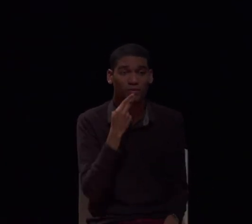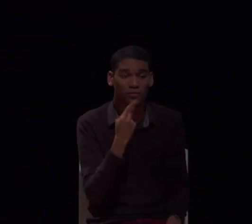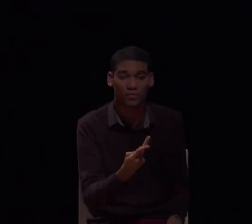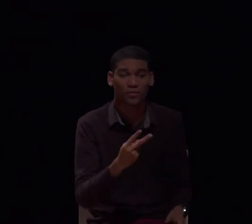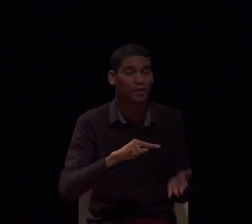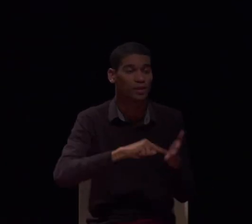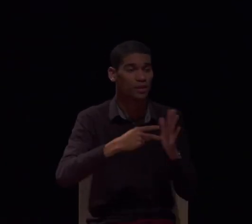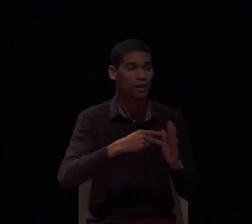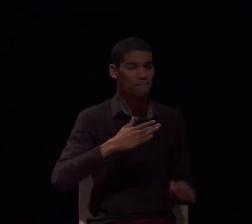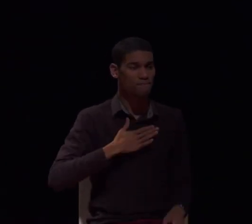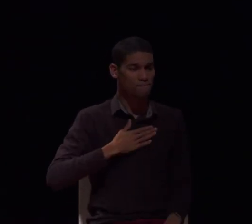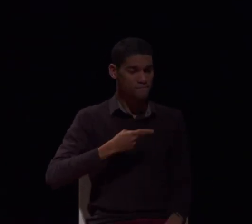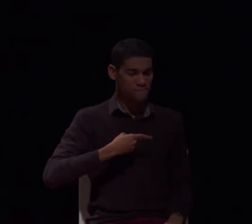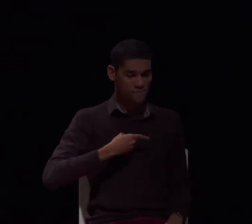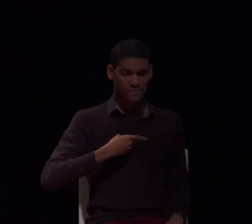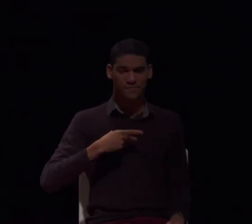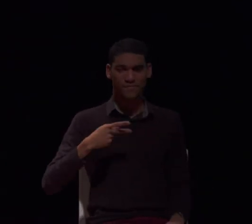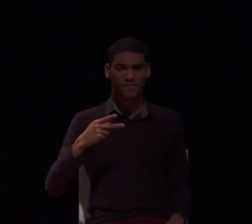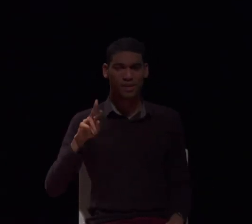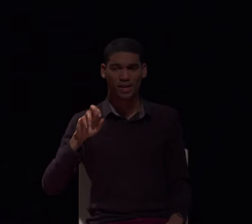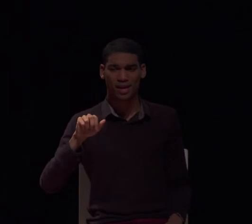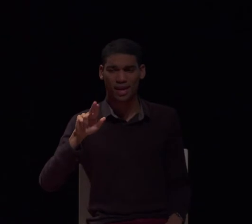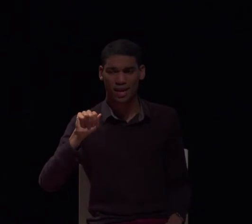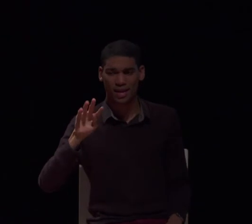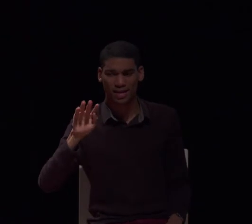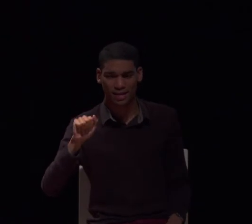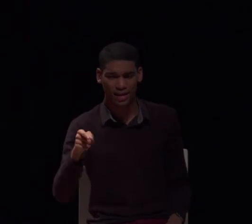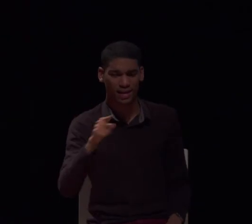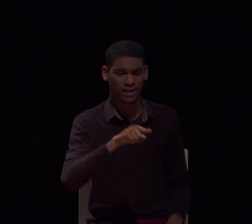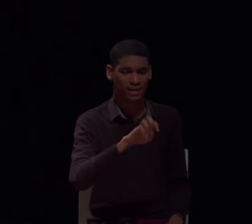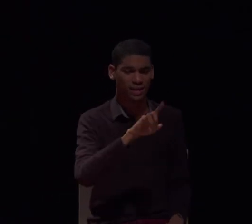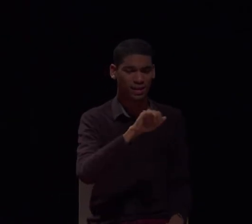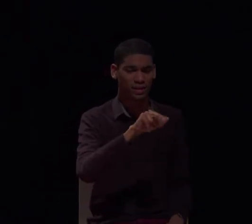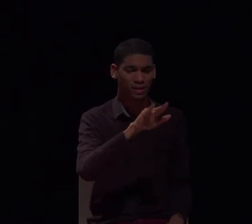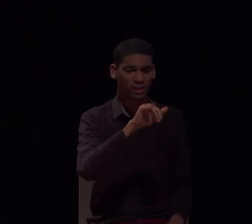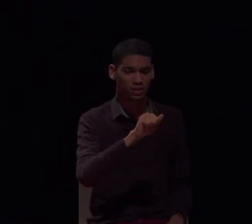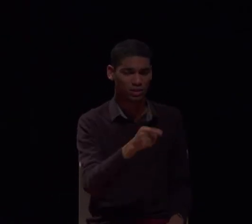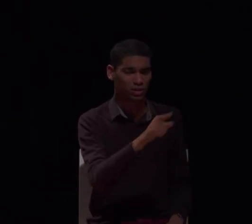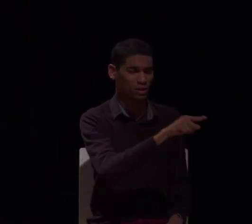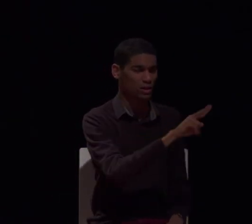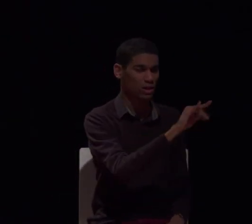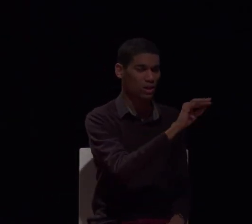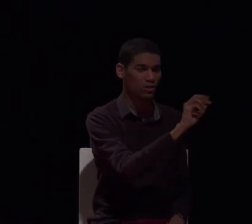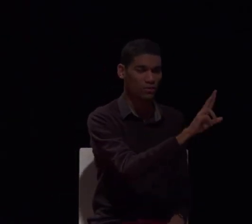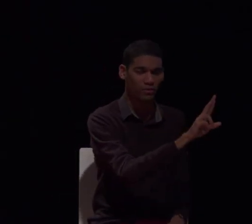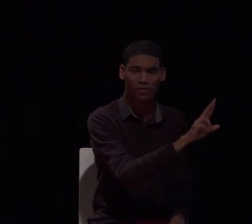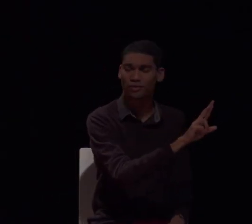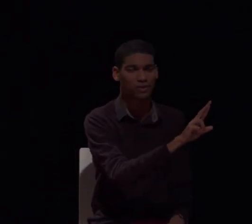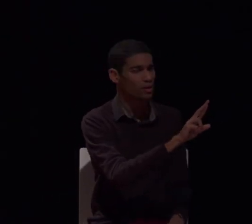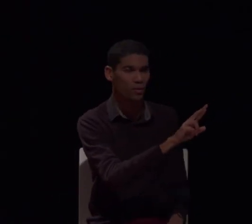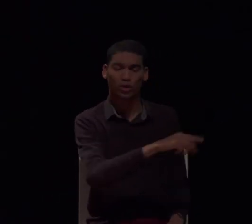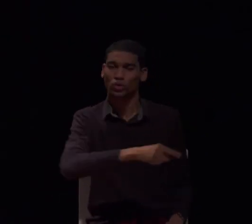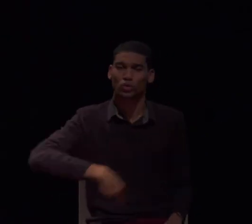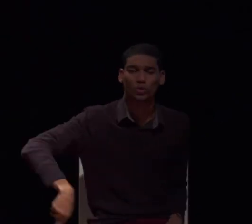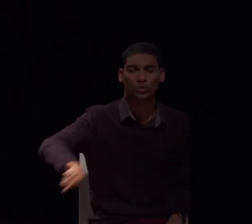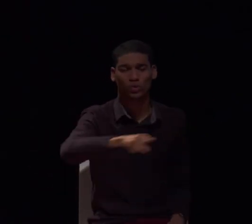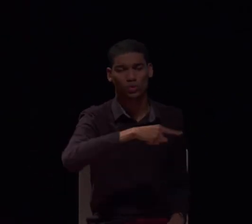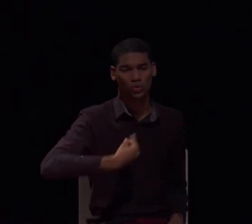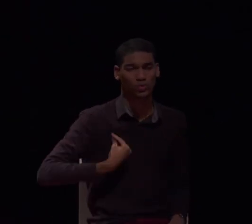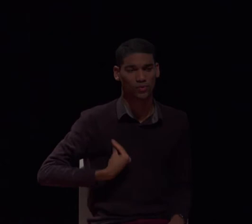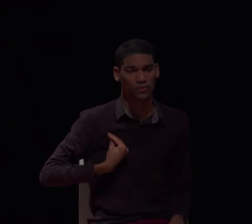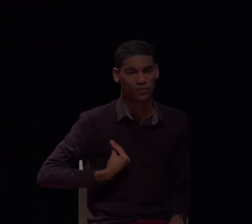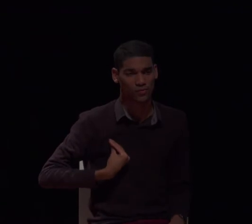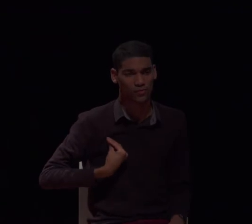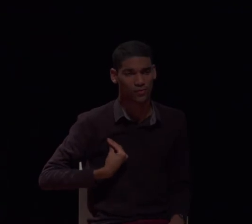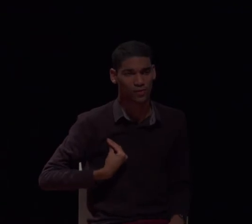à minha renata edinéia o vitor ela diz respeito a todos nós todos não sem exceção então a gente não